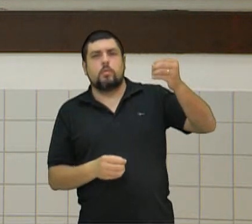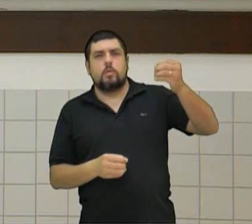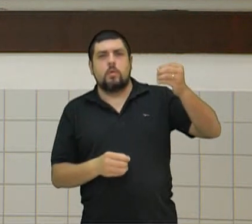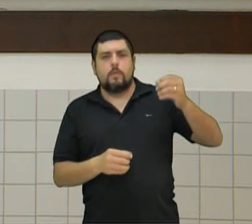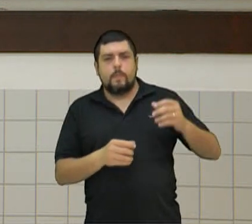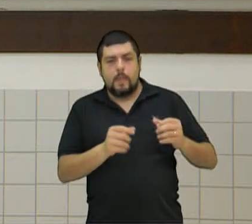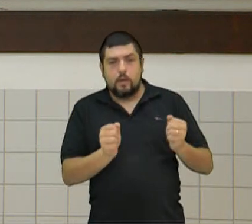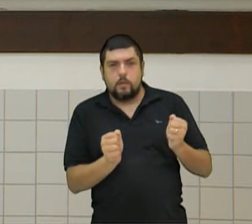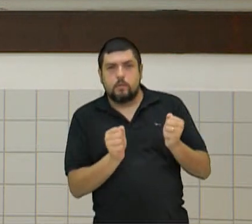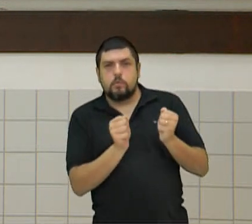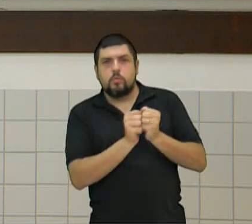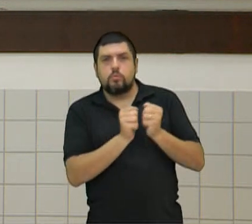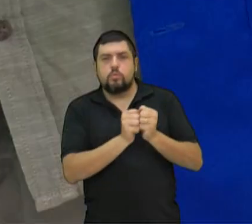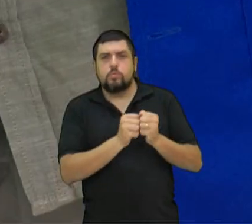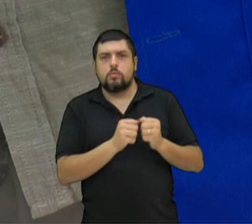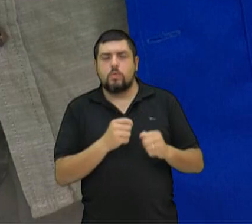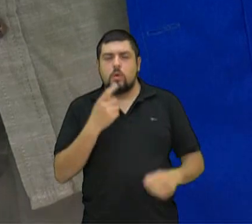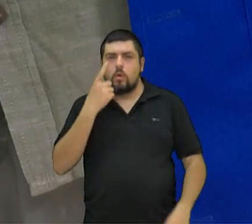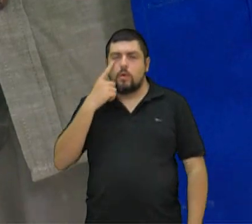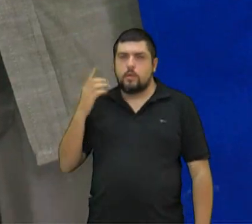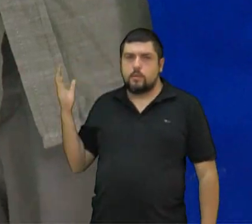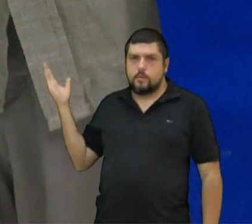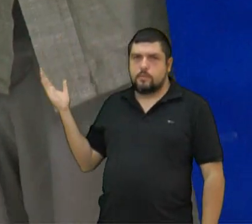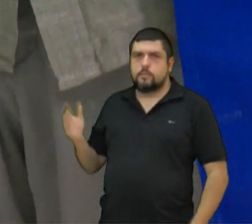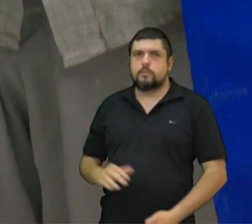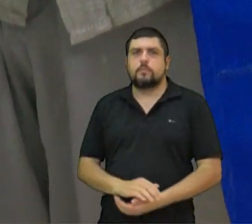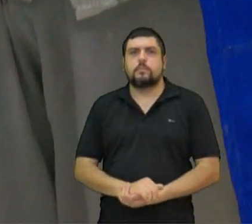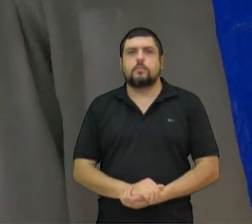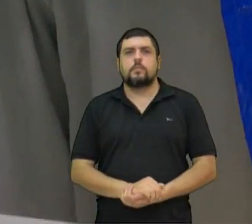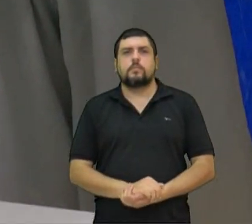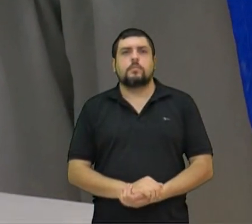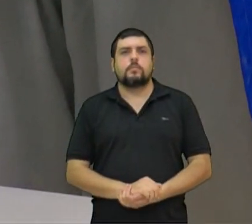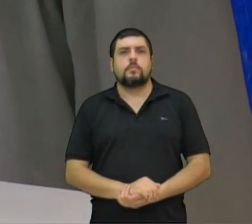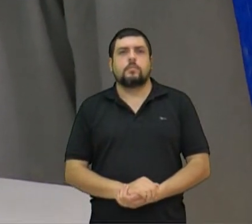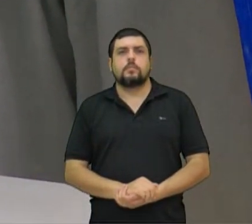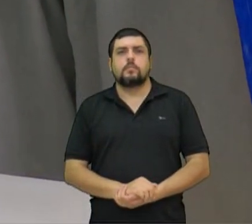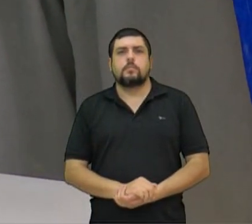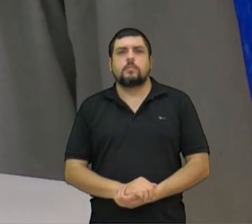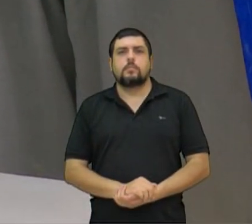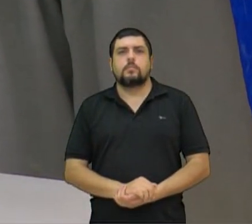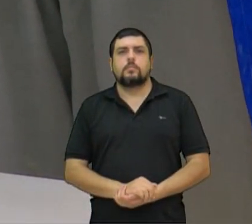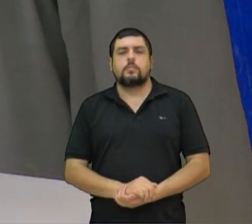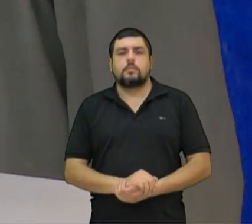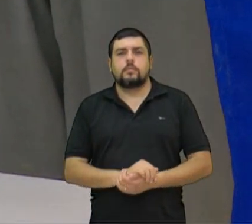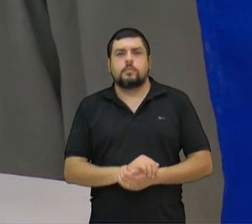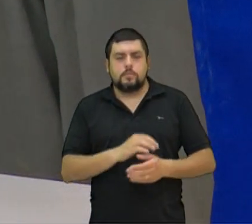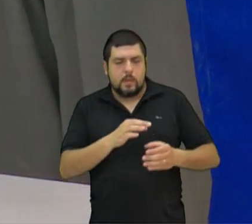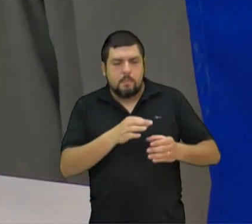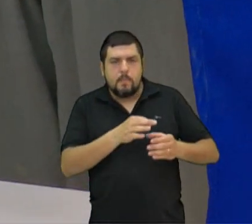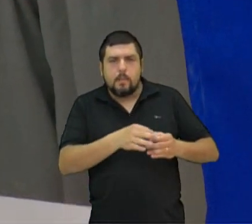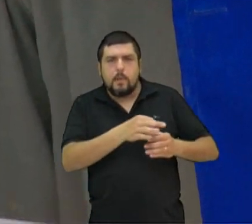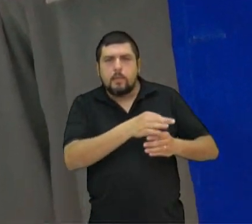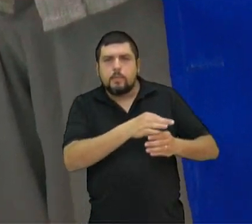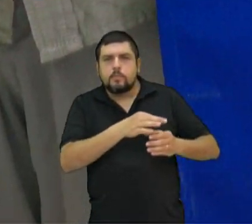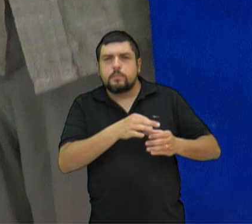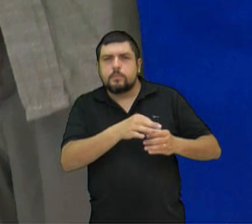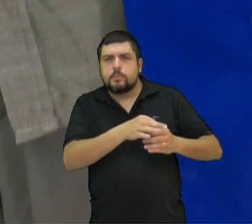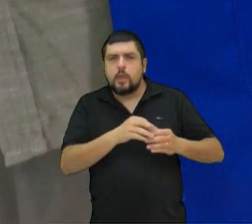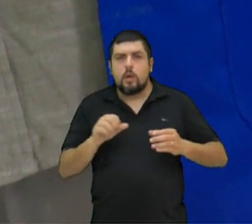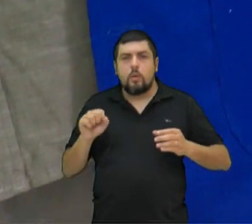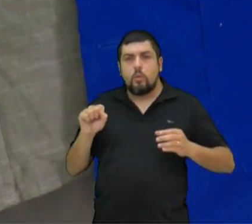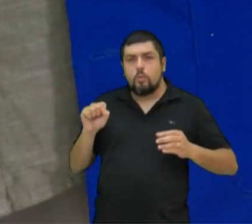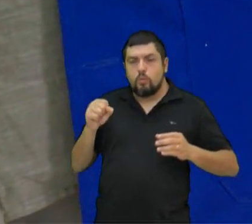teria a carga em questão, seria, no meu caso, minhas 8 bolas de gude, certo? E o esforço que eu vou fazer